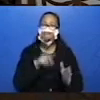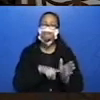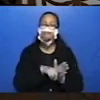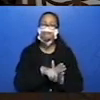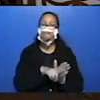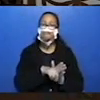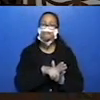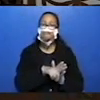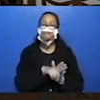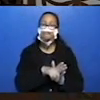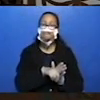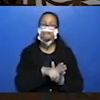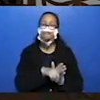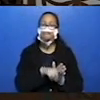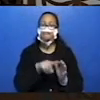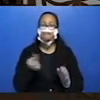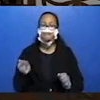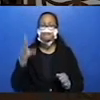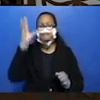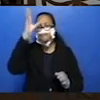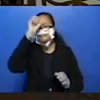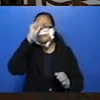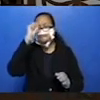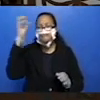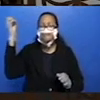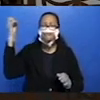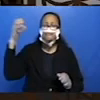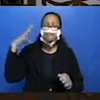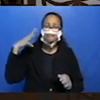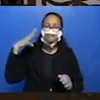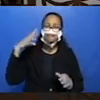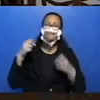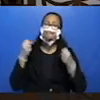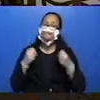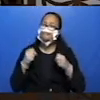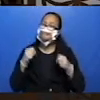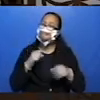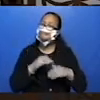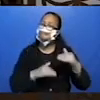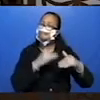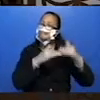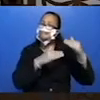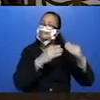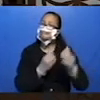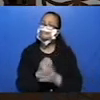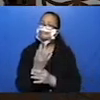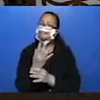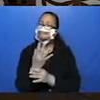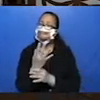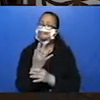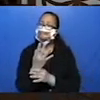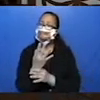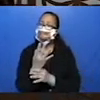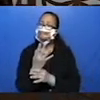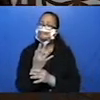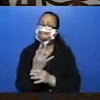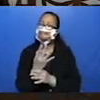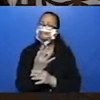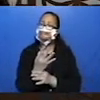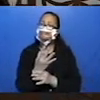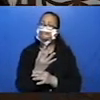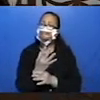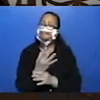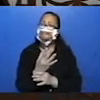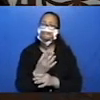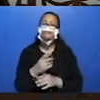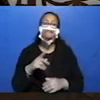cientista. Você aprendeu que a luz é um recurso necessário para o desenvolvimento das plantas. E se no processo não